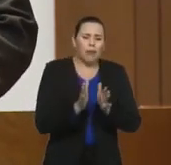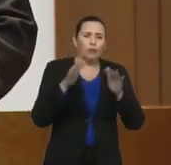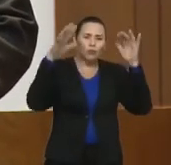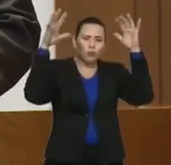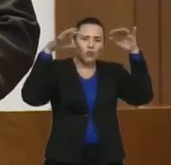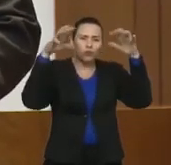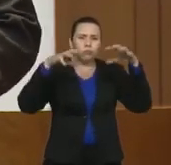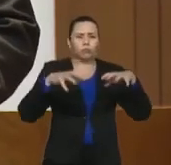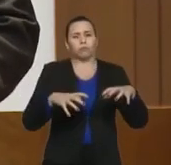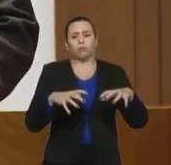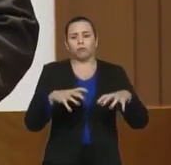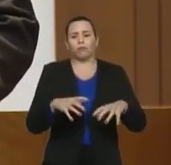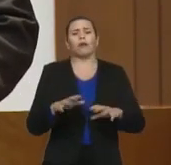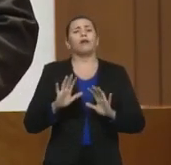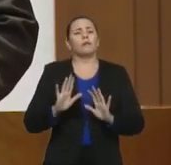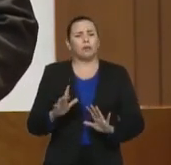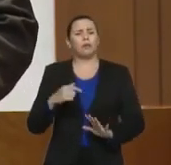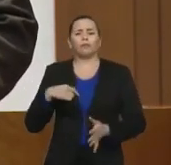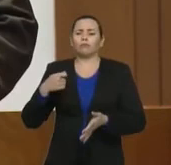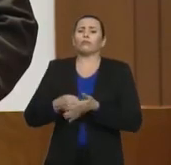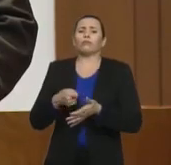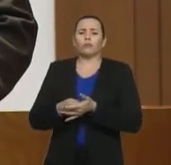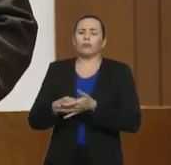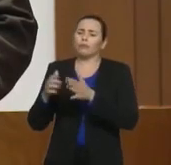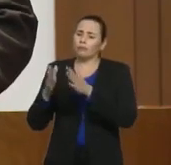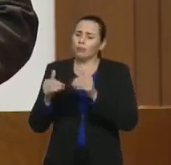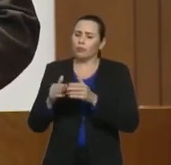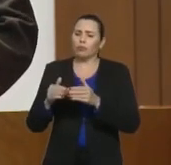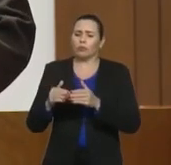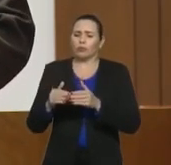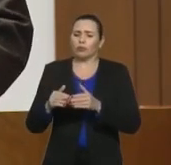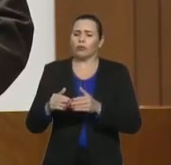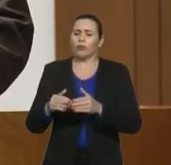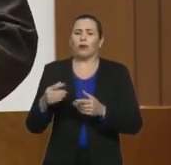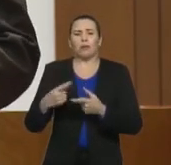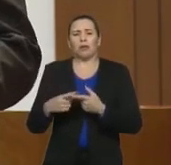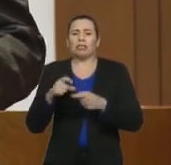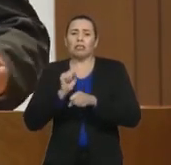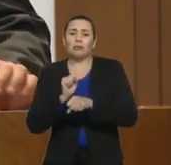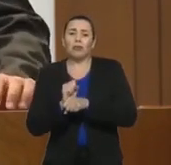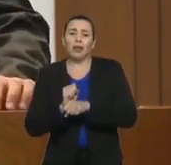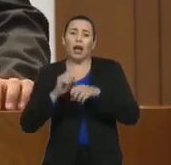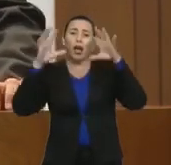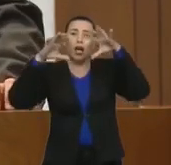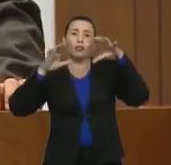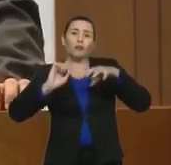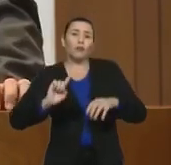cobrar e pedir, porque o momento é agora. Nós não podemos esperar o outro inverno vir, que aí vai